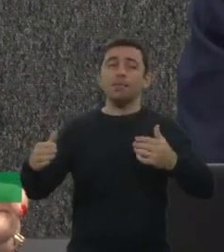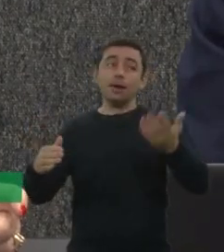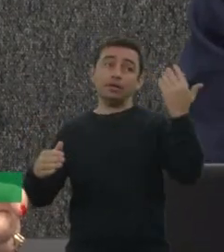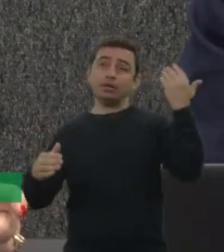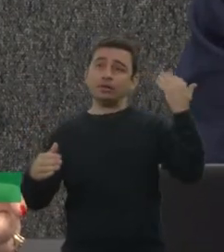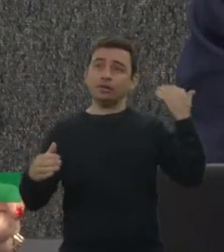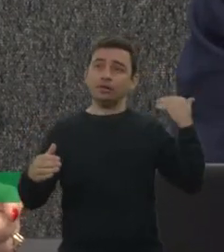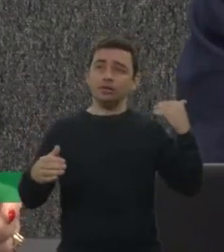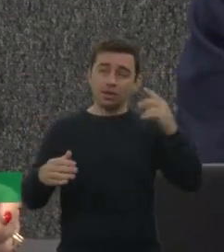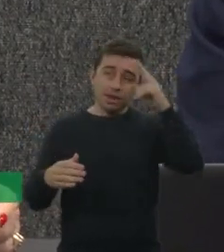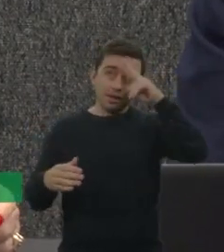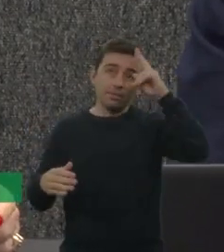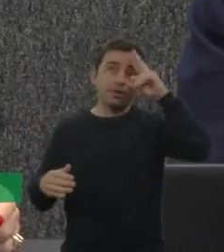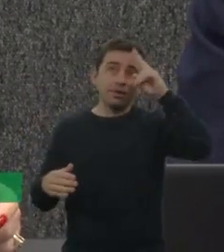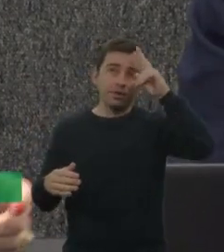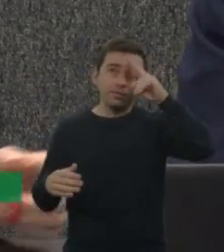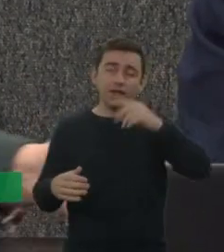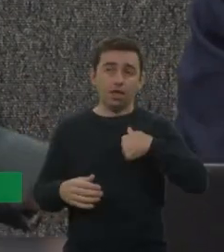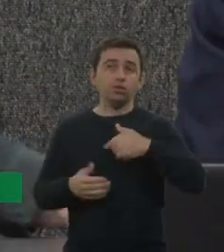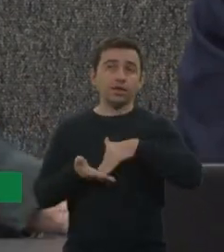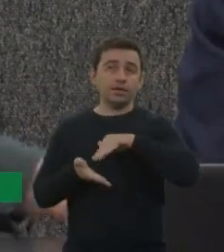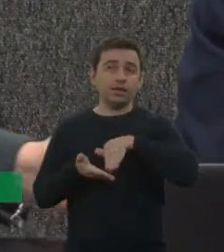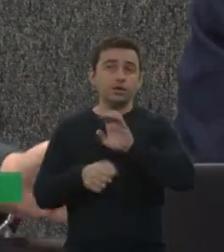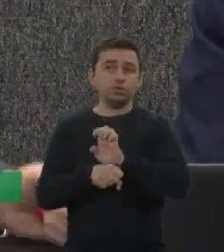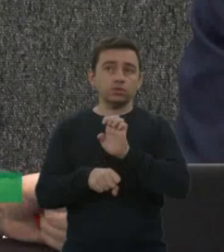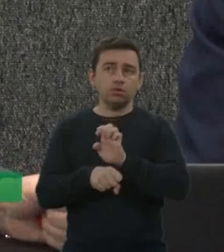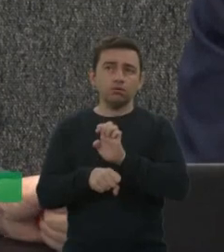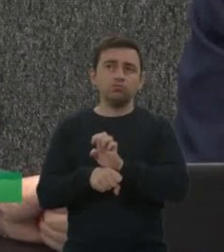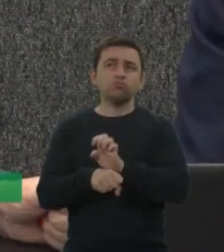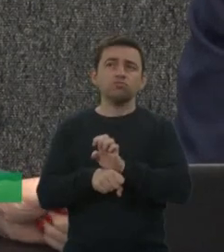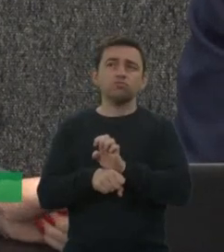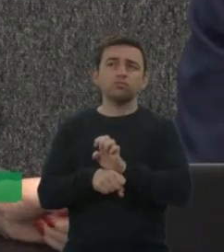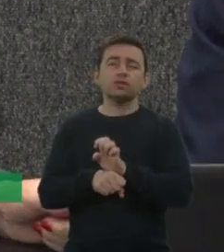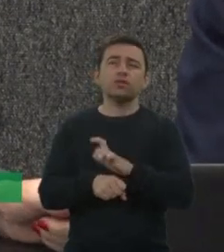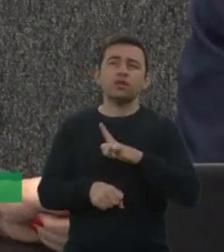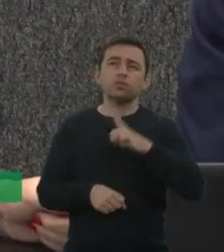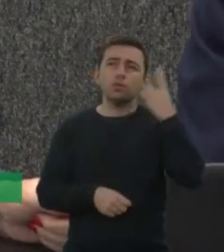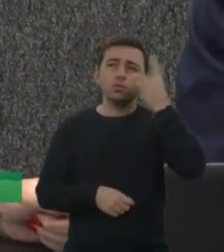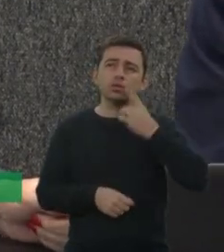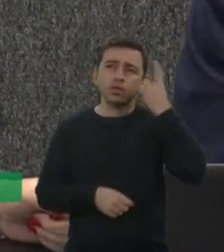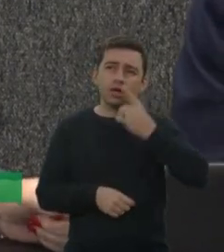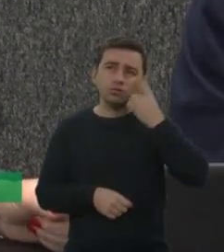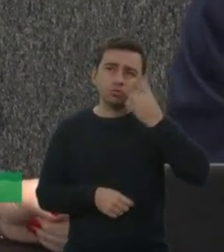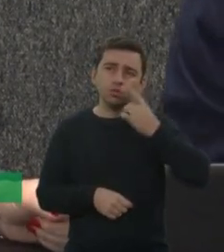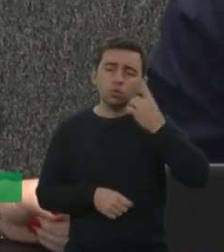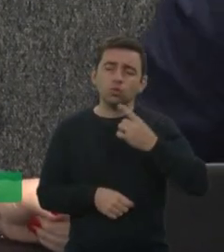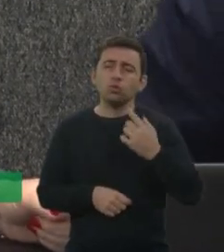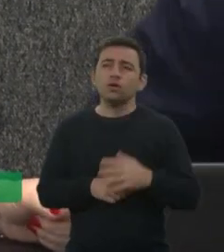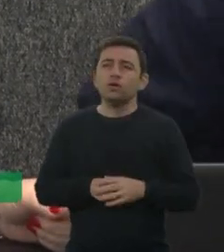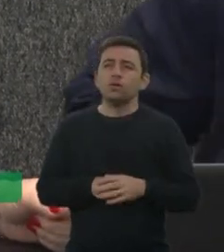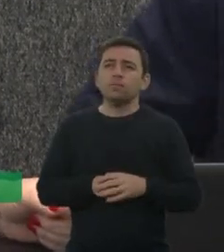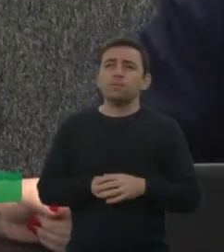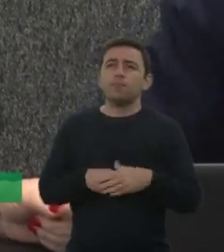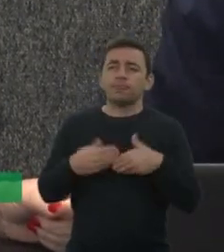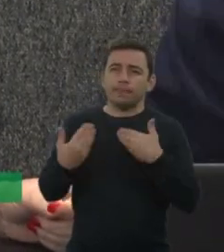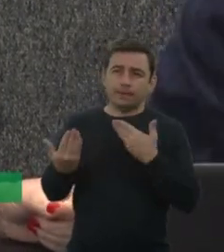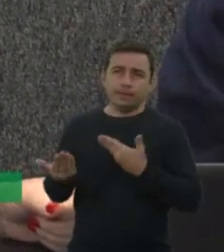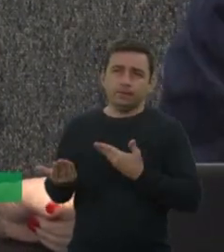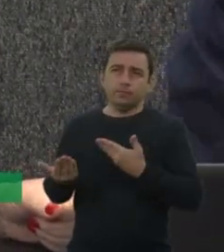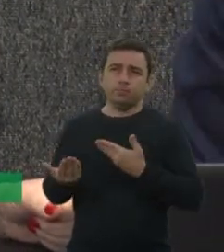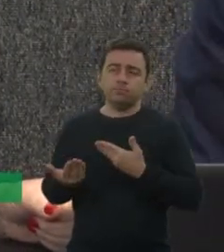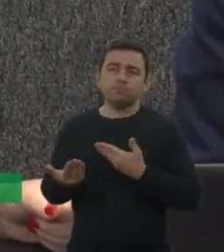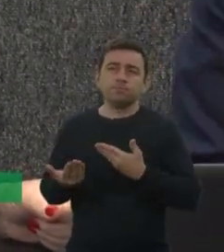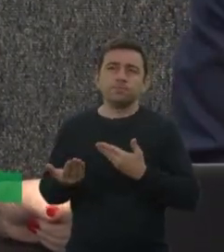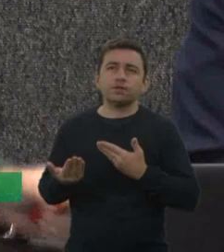Nunca esqueço, eu estava na Secretaria de Estado da Saúde com o então deputado e secretário Fernando Coruja, quando a gente trouxe de São Paulo o tratamento